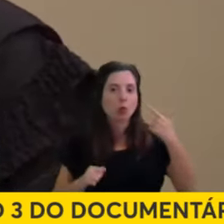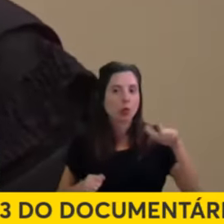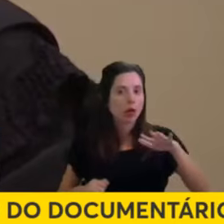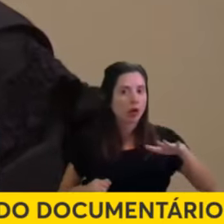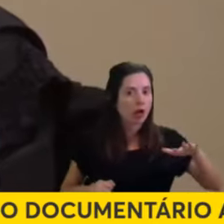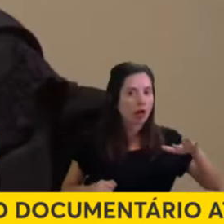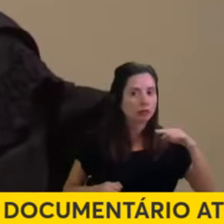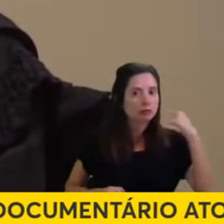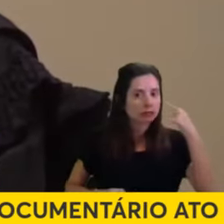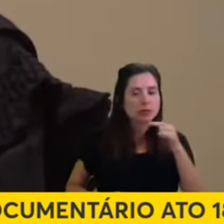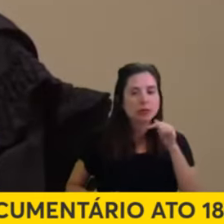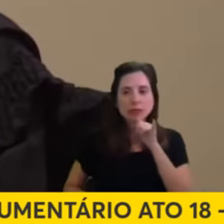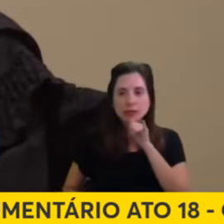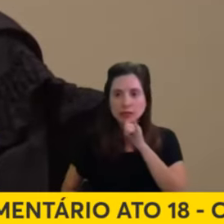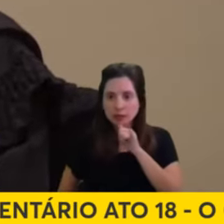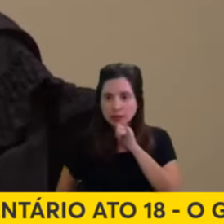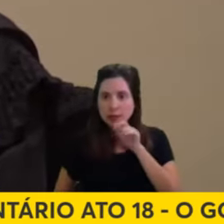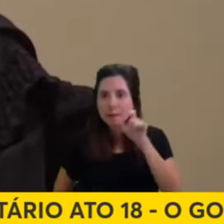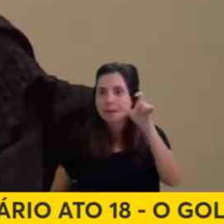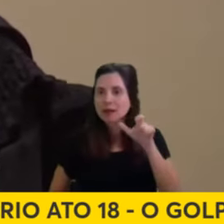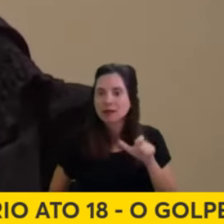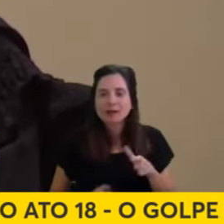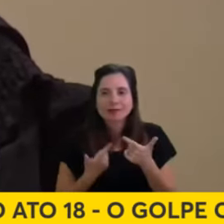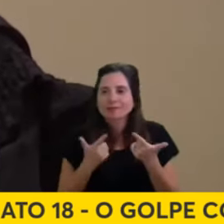a alguém sem notoriedade